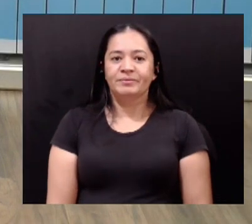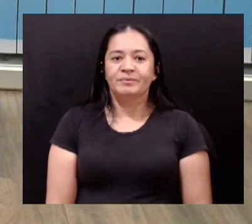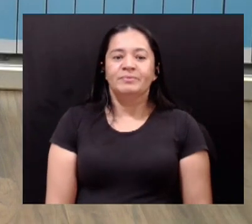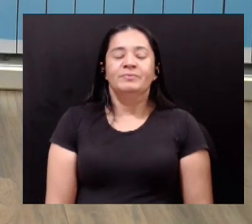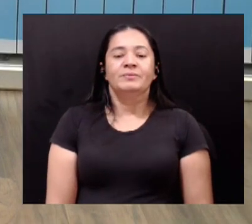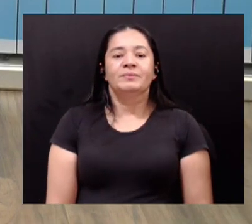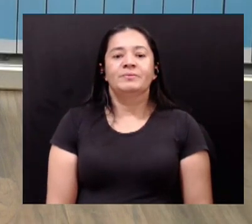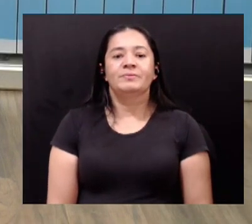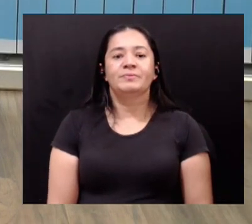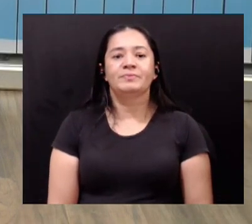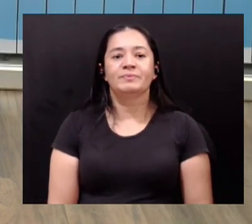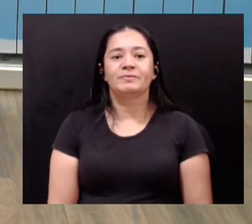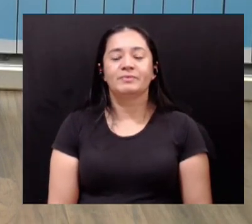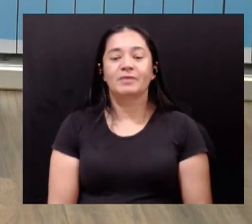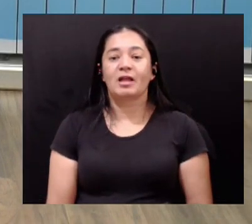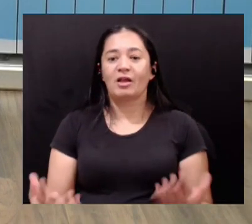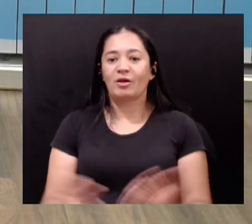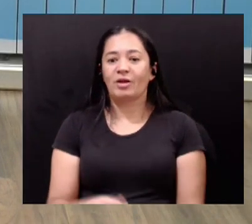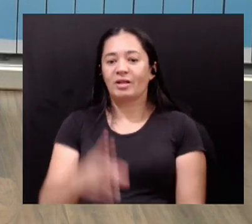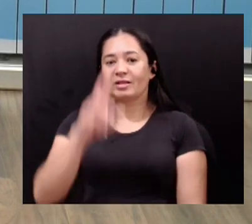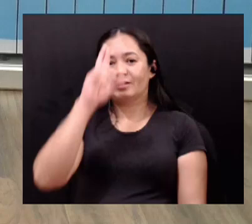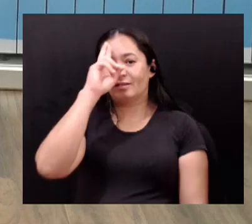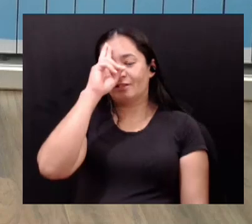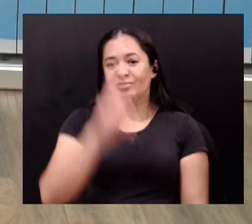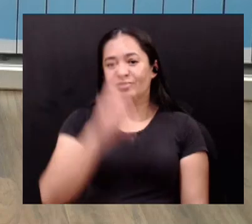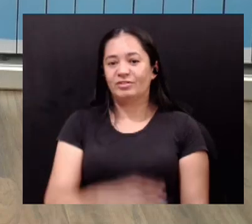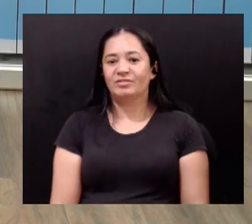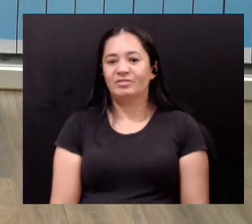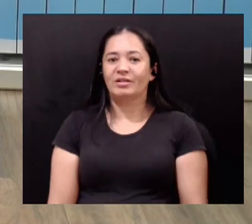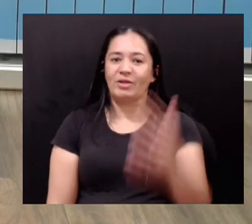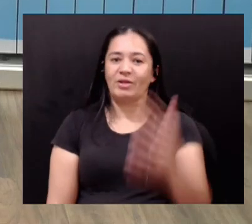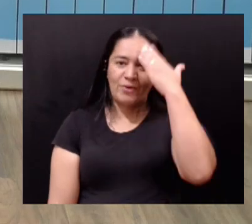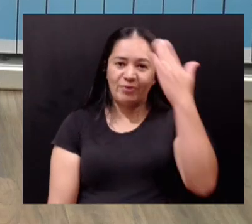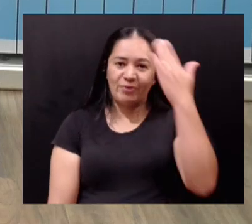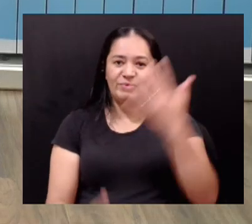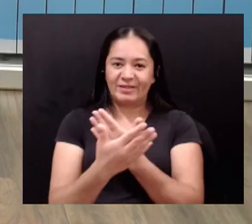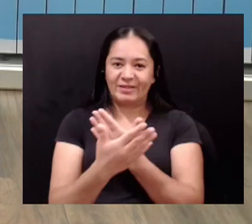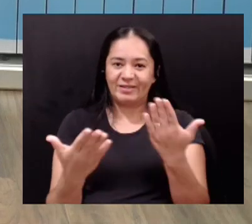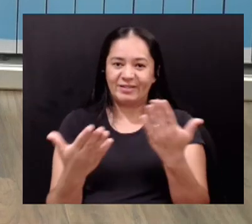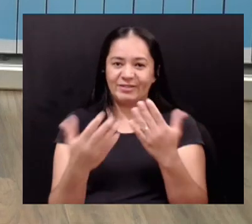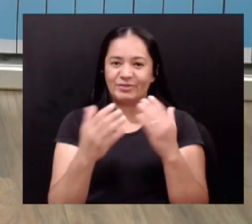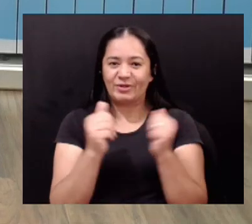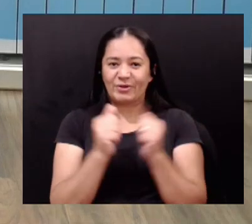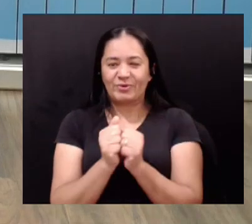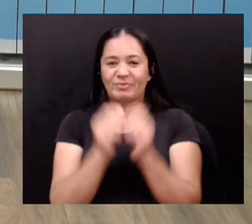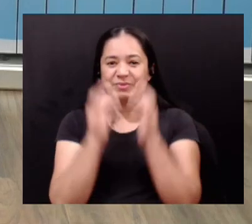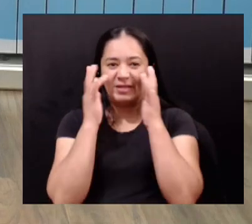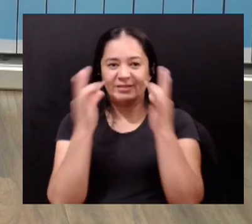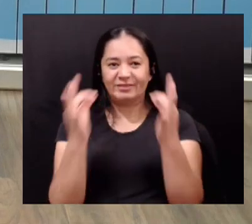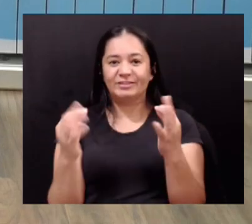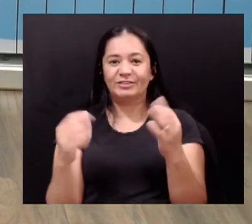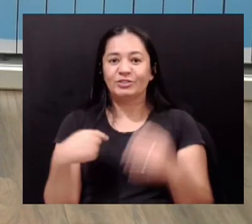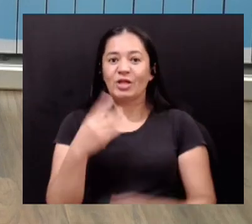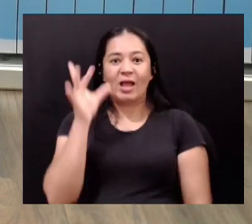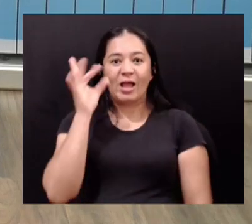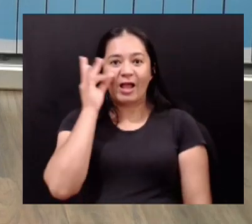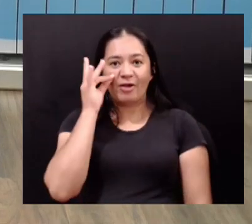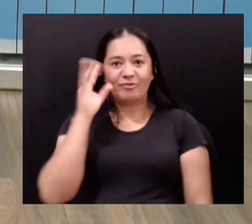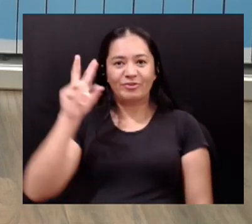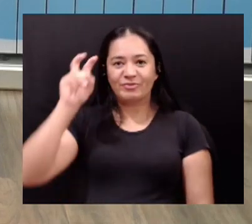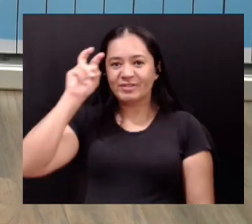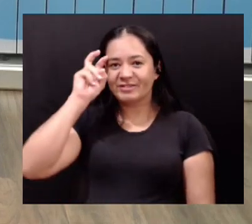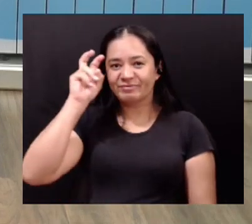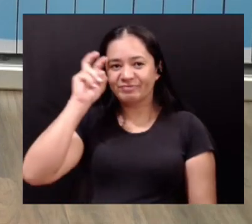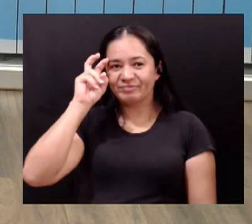12:00 mais 59 minutos. Muito obrigado pela sua companhia, pela sua audiência. Estamos ao vivo nesta quinta-feira Site da